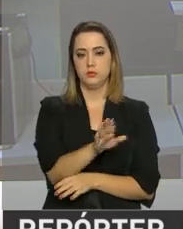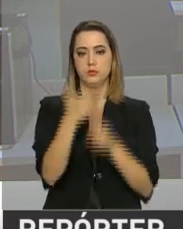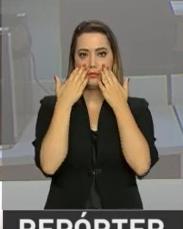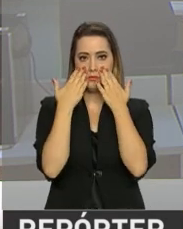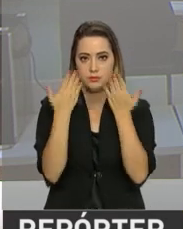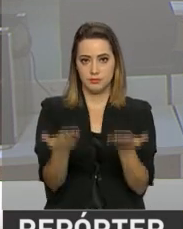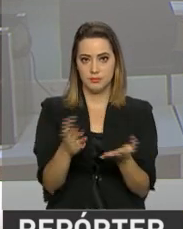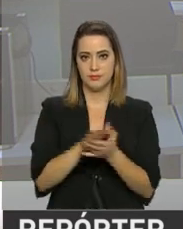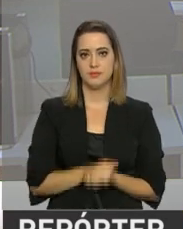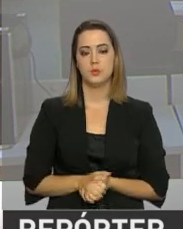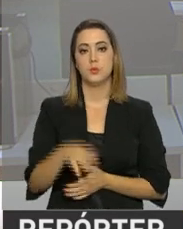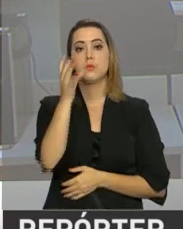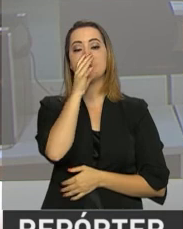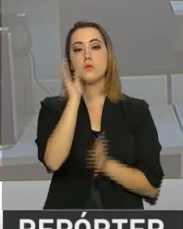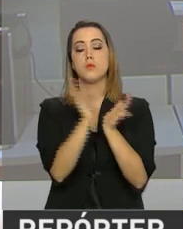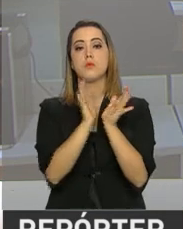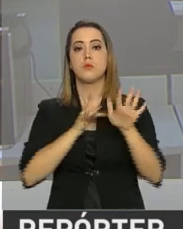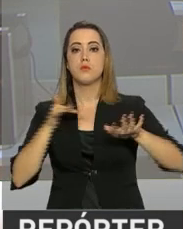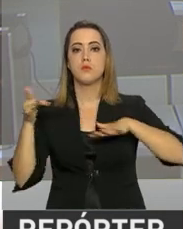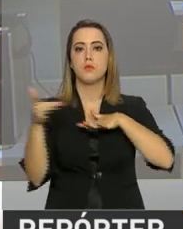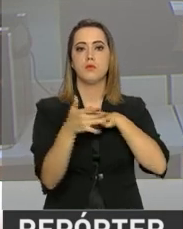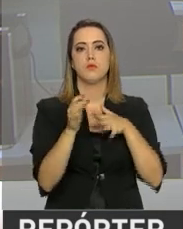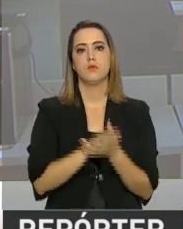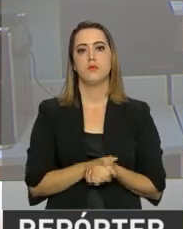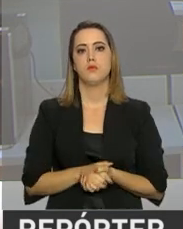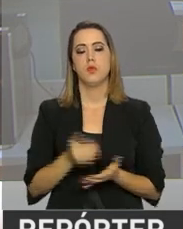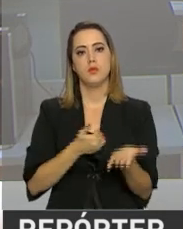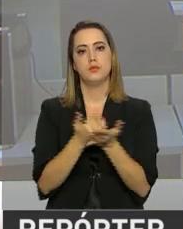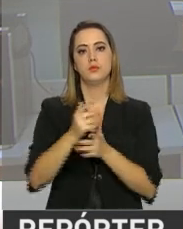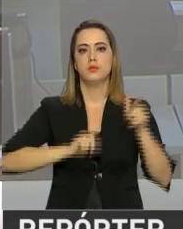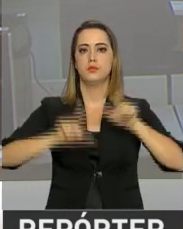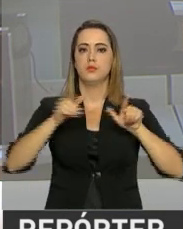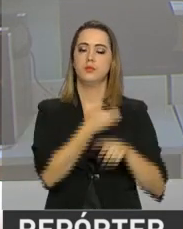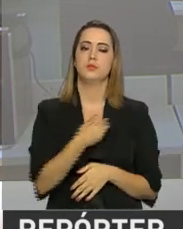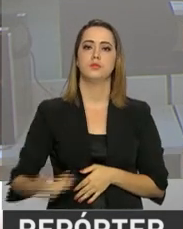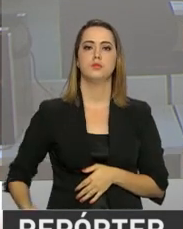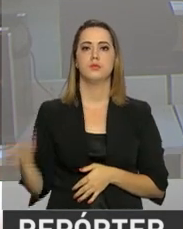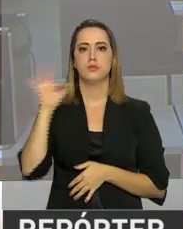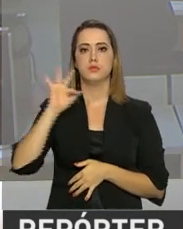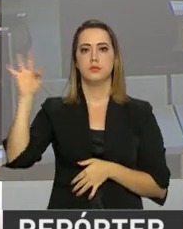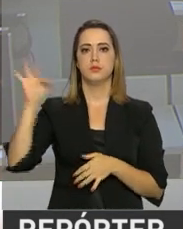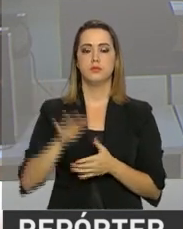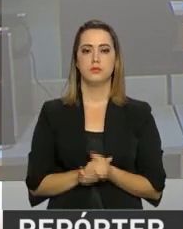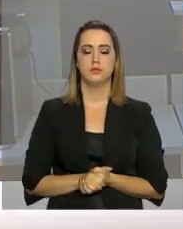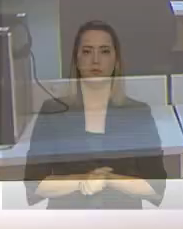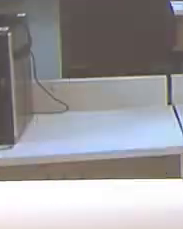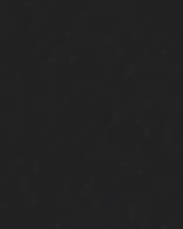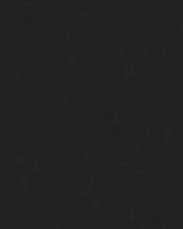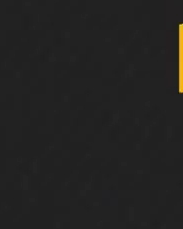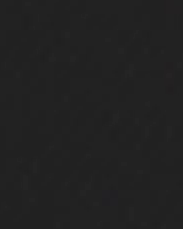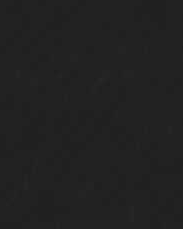na próxima edição acompanhe as novidades também pelas nossas redes sociais e continue com a gente aqui na nbr a tv do governo federal